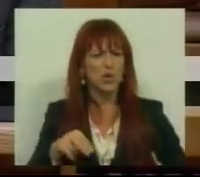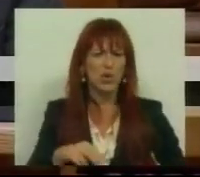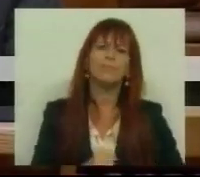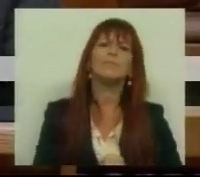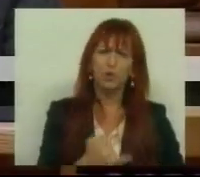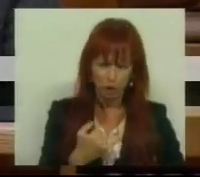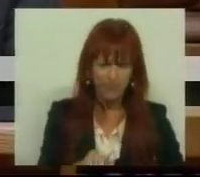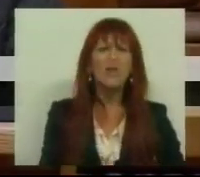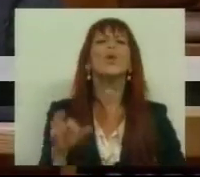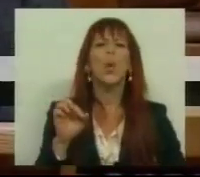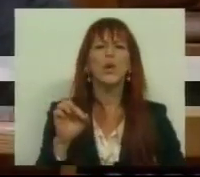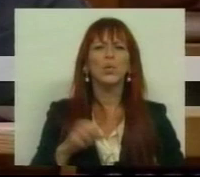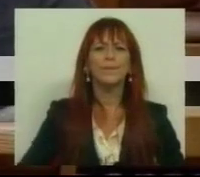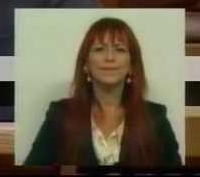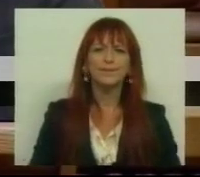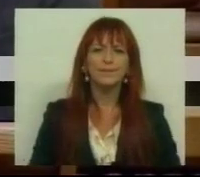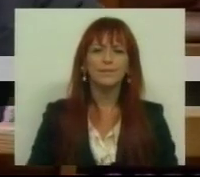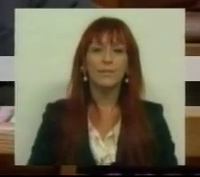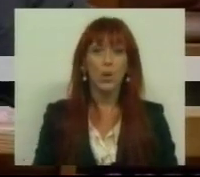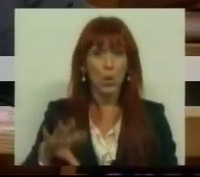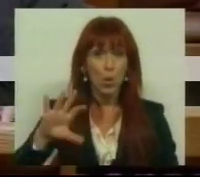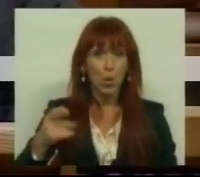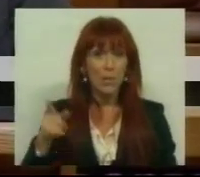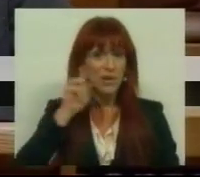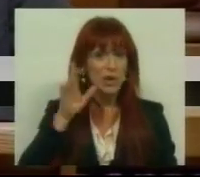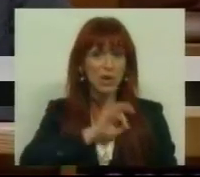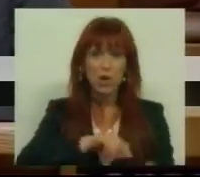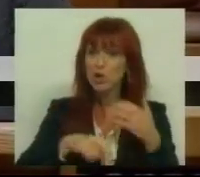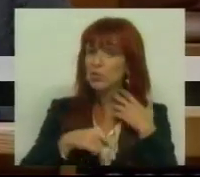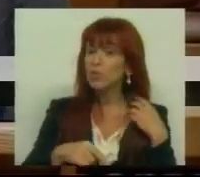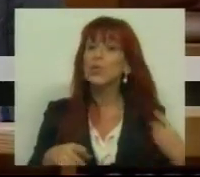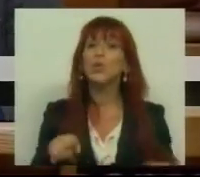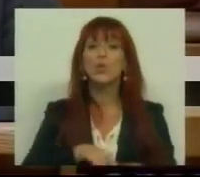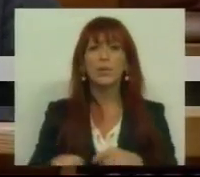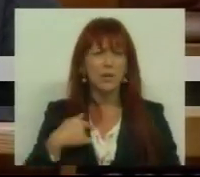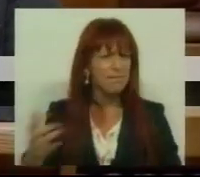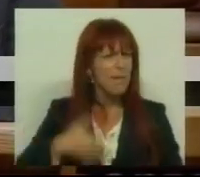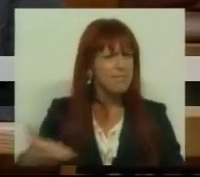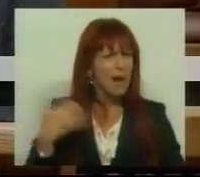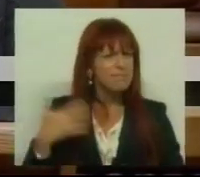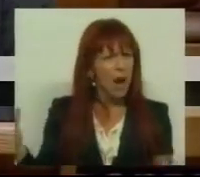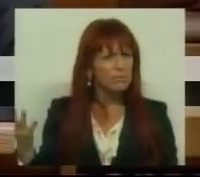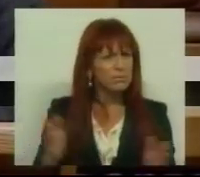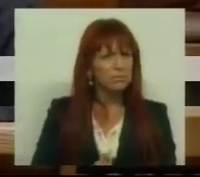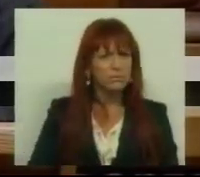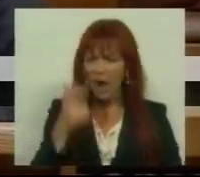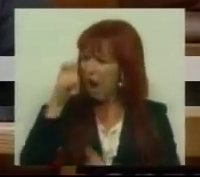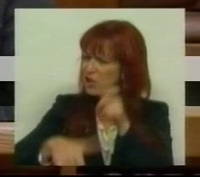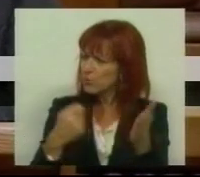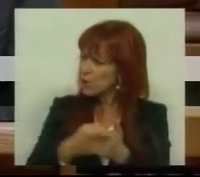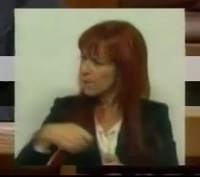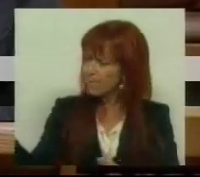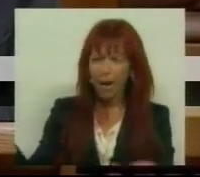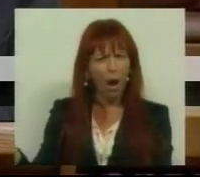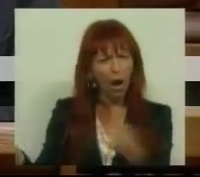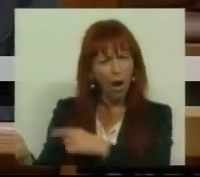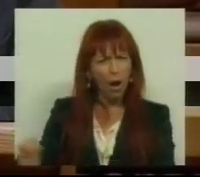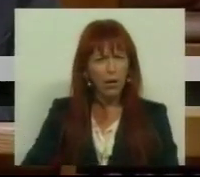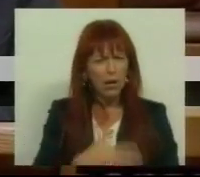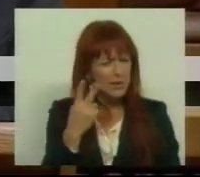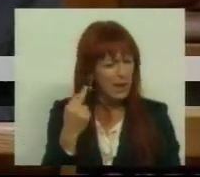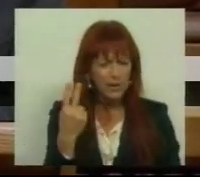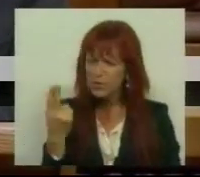de 2008. O país, senhoras e senhores deputados, está revoltado. Os contribuintes pagam